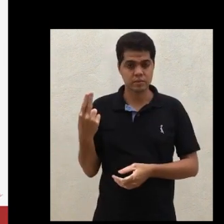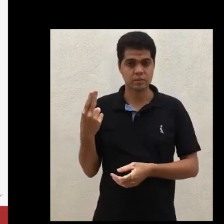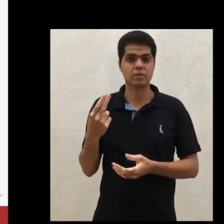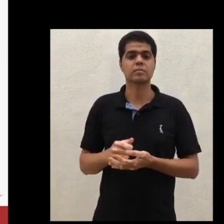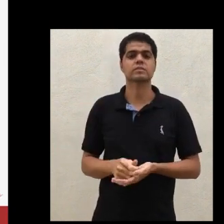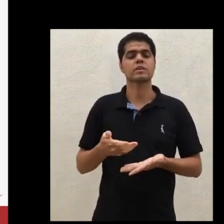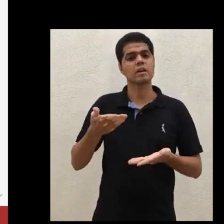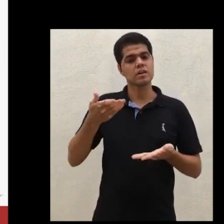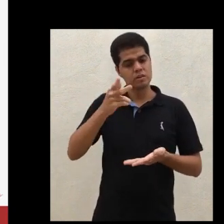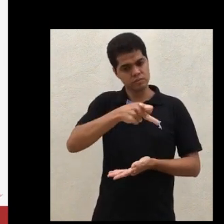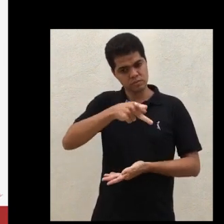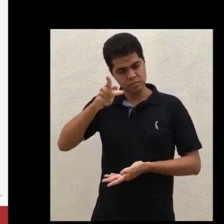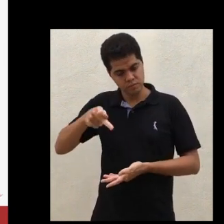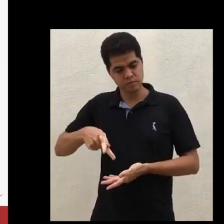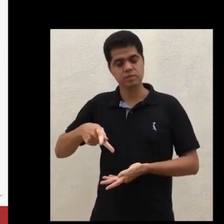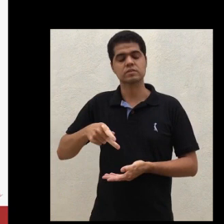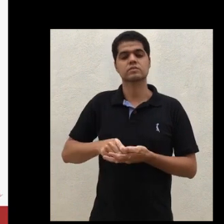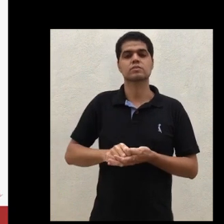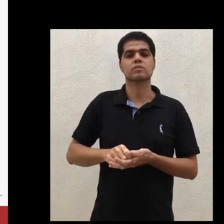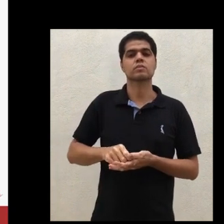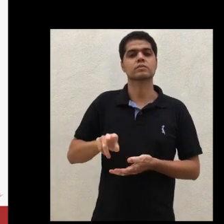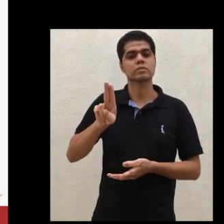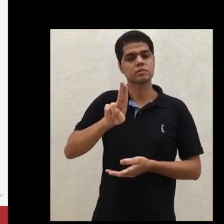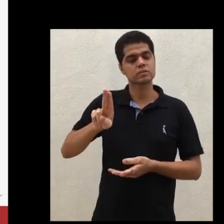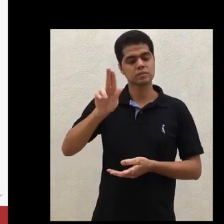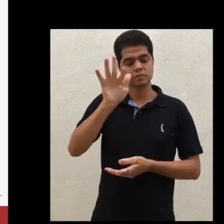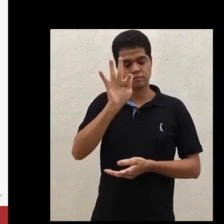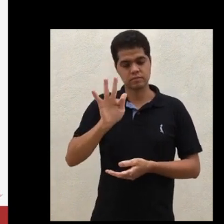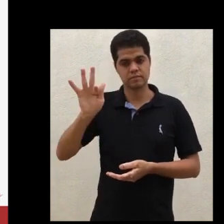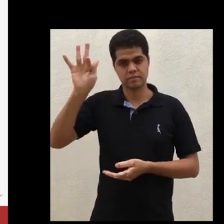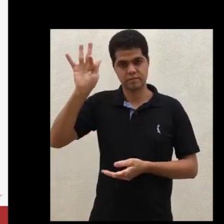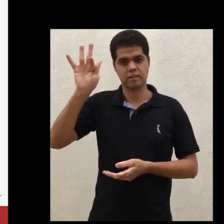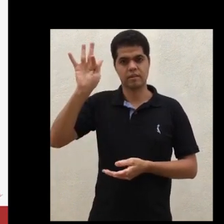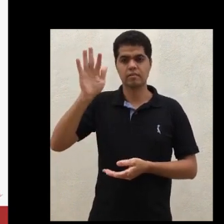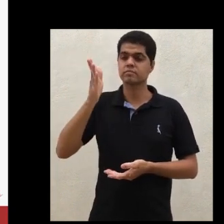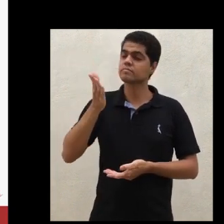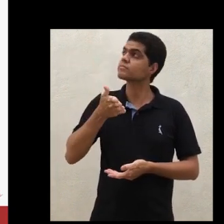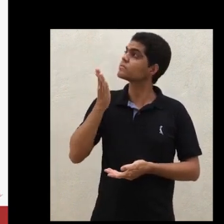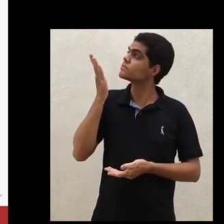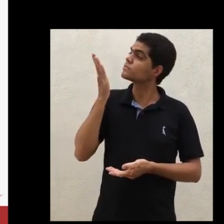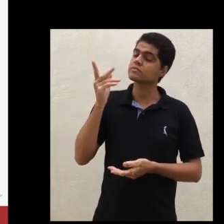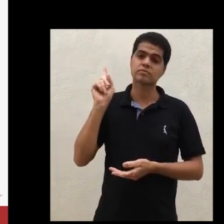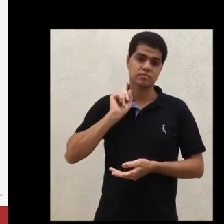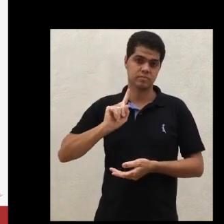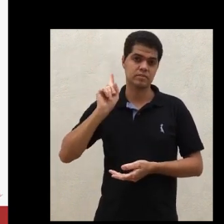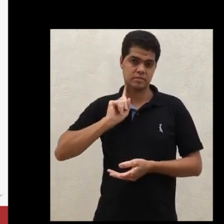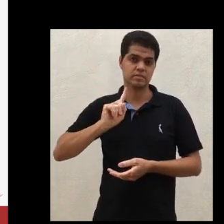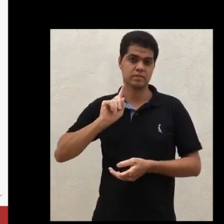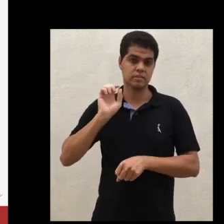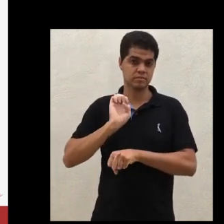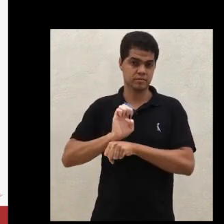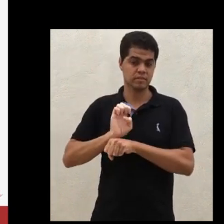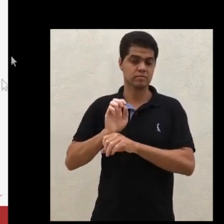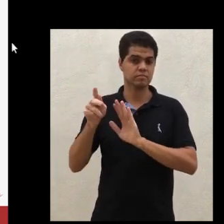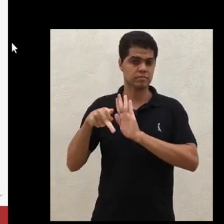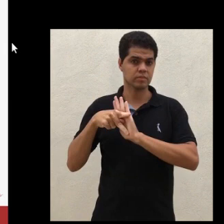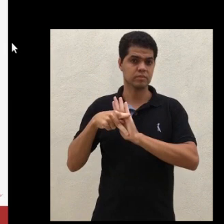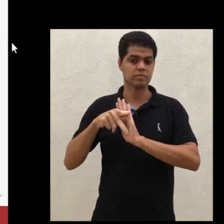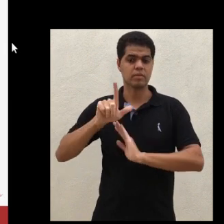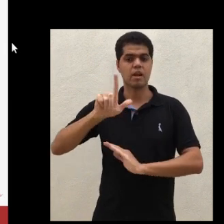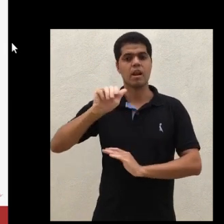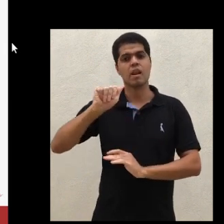Então tá aqui, meu nome é Rony, eu sou professor no Departamento de Ciências dos Alimentos da Universidade Federal de Lavras, tá?